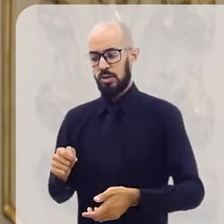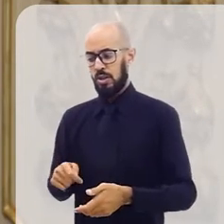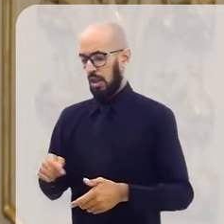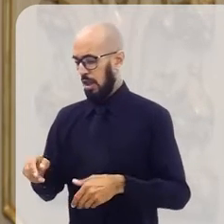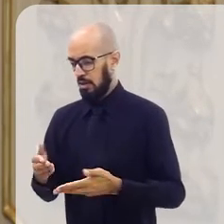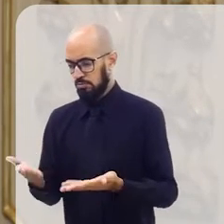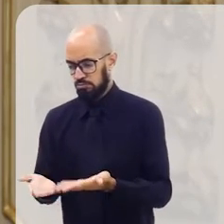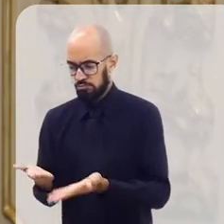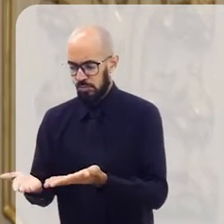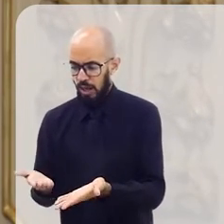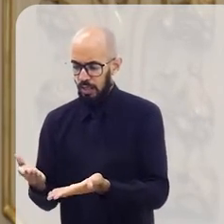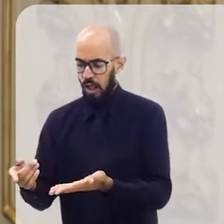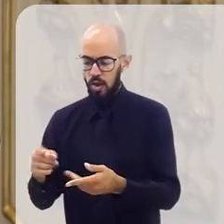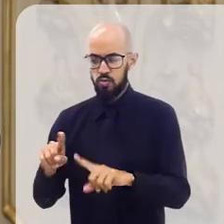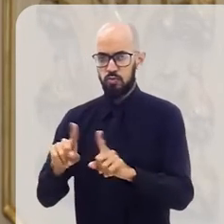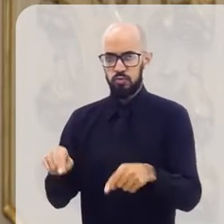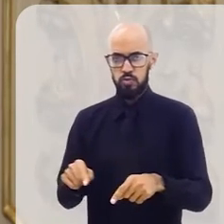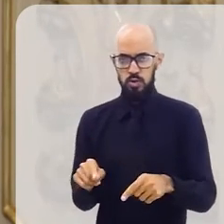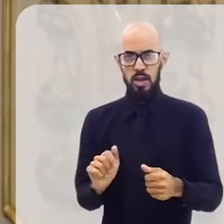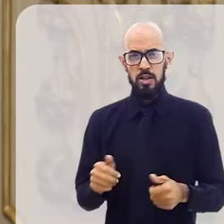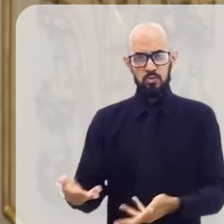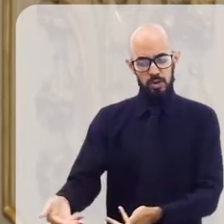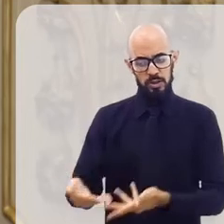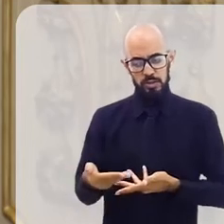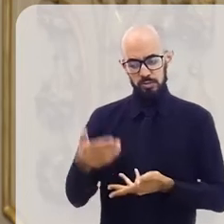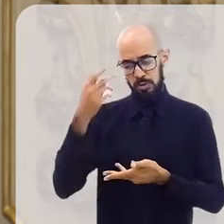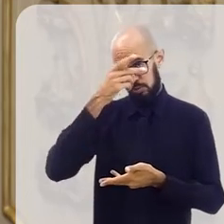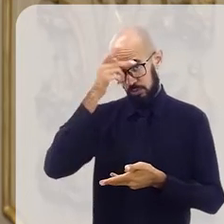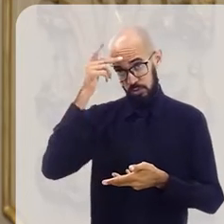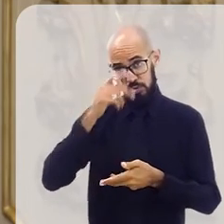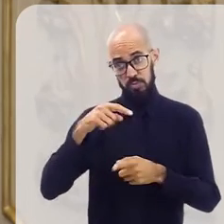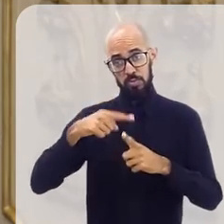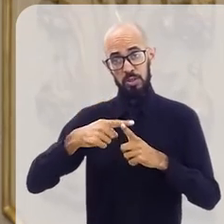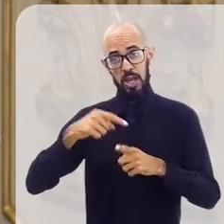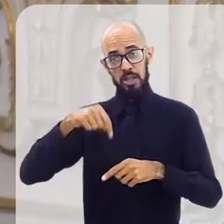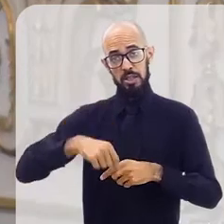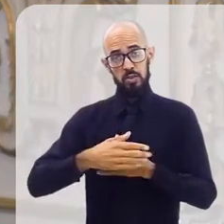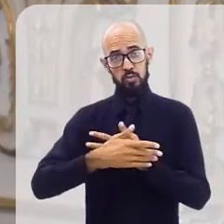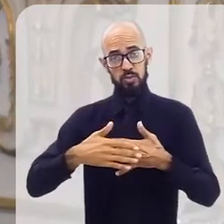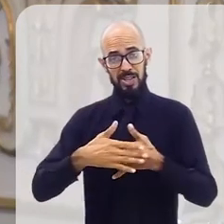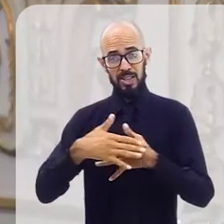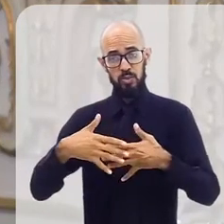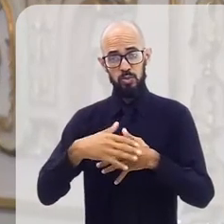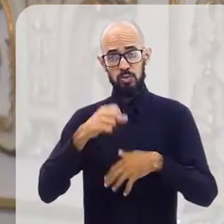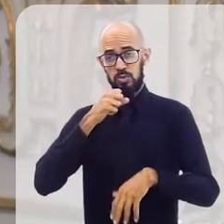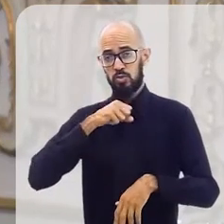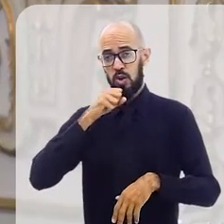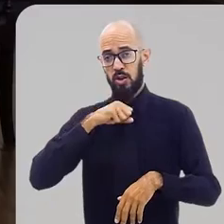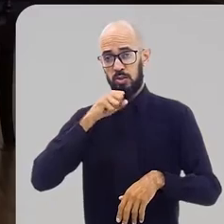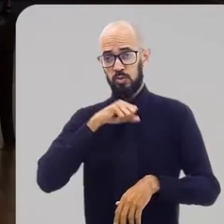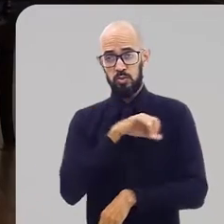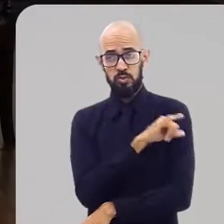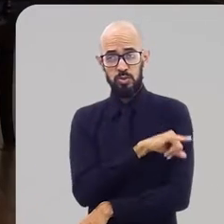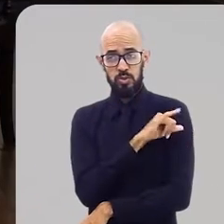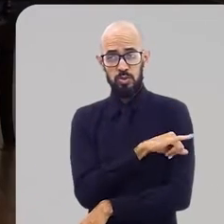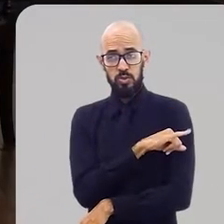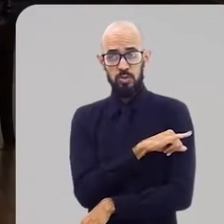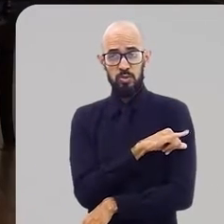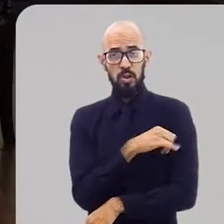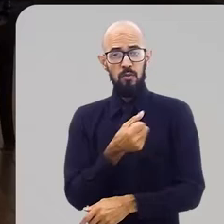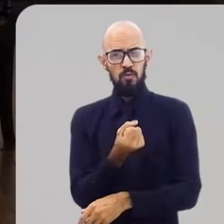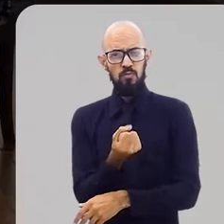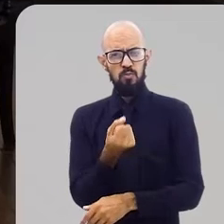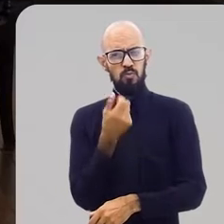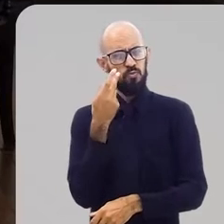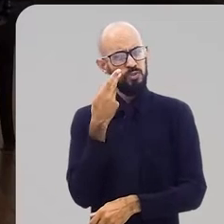o atendimento às pessoas que chegam por ser aqui um centro histórico muitas pessoas que